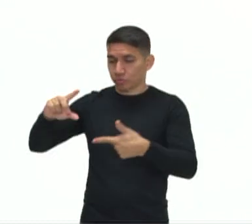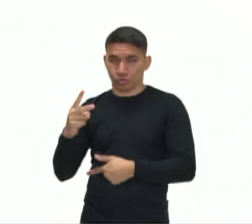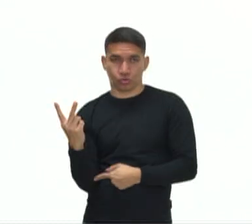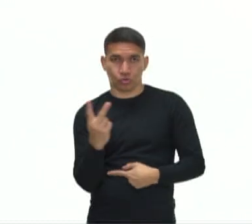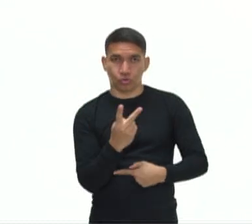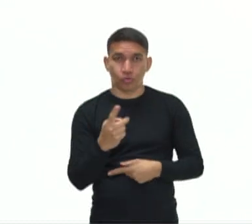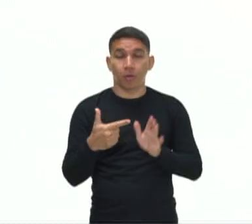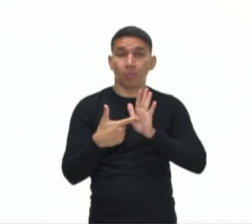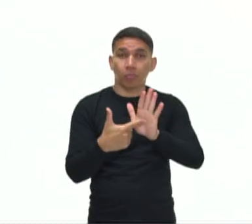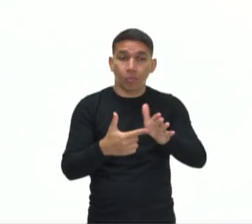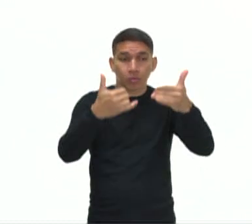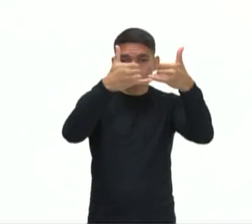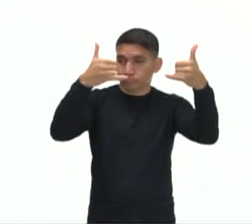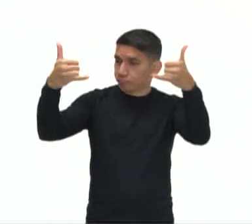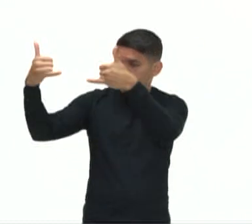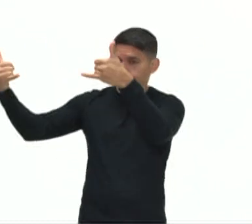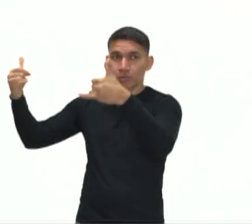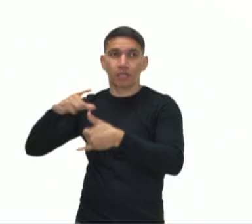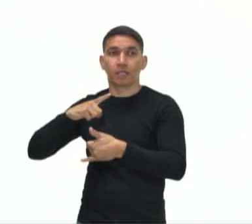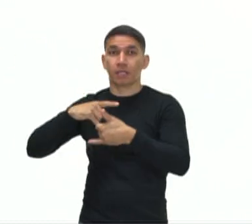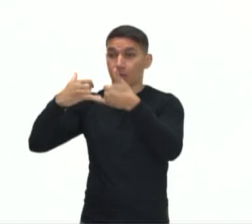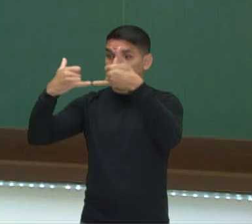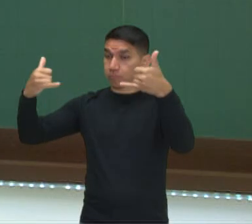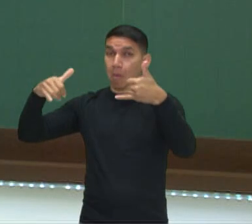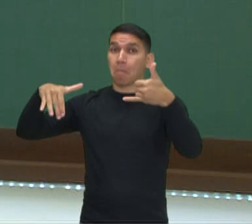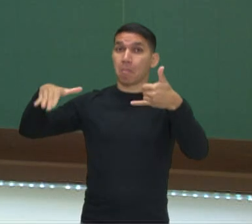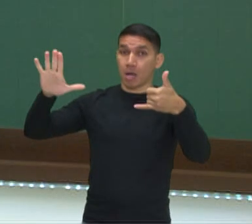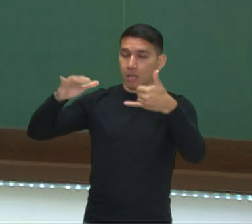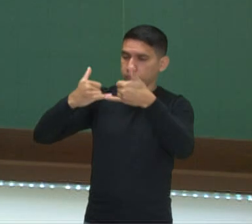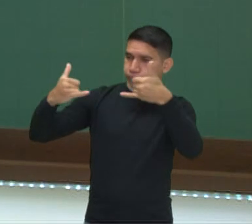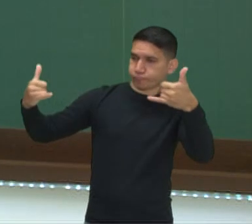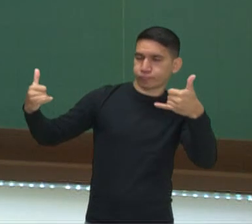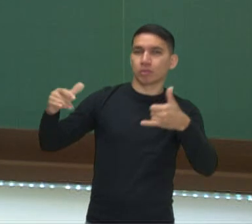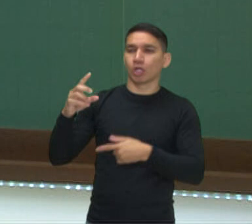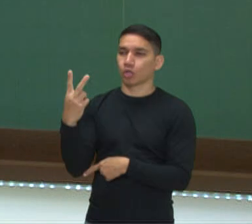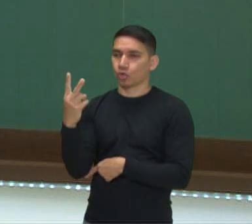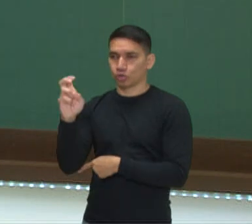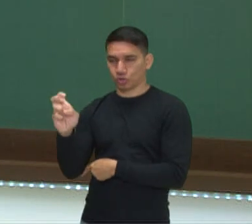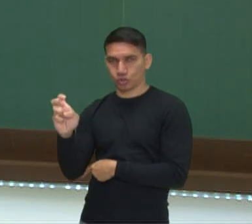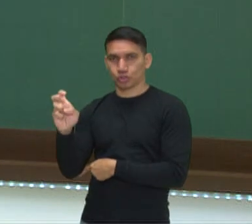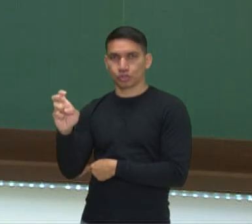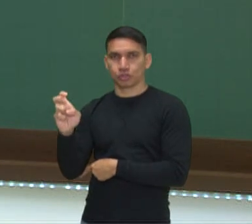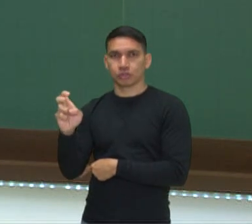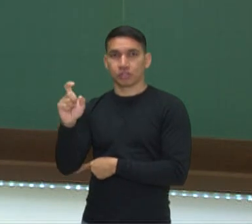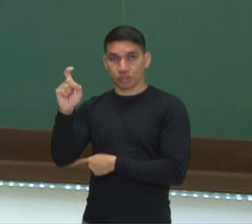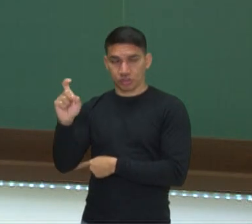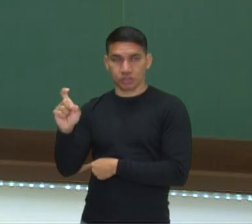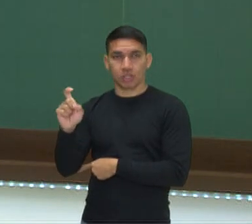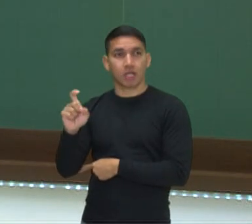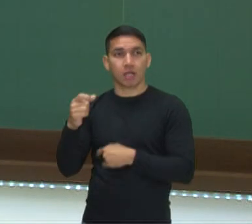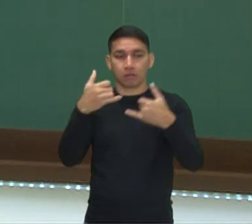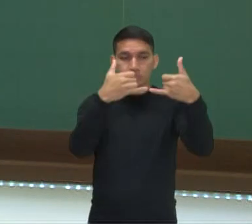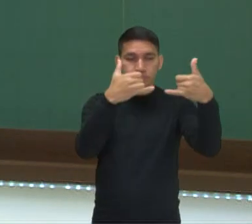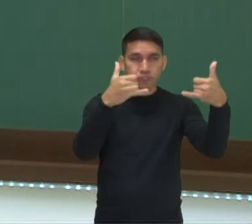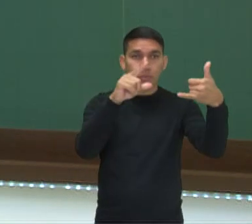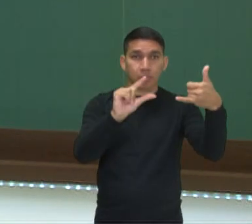suas medidas. Tem uma medida maior, 2x, e a medida menor aqui, ó,